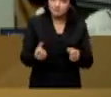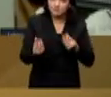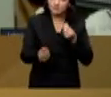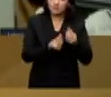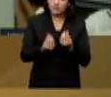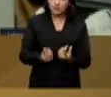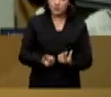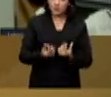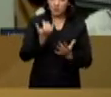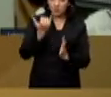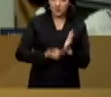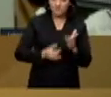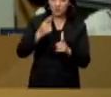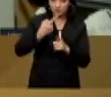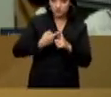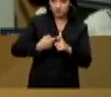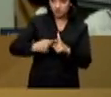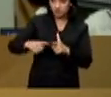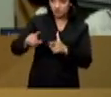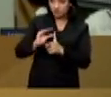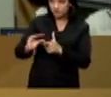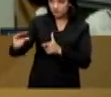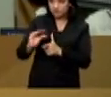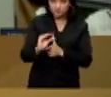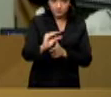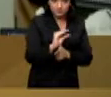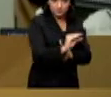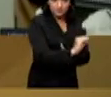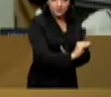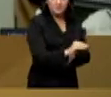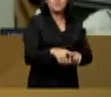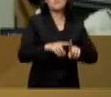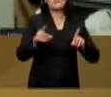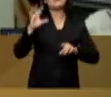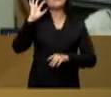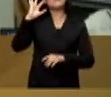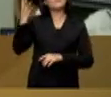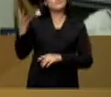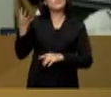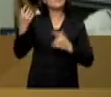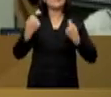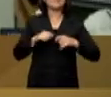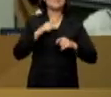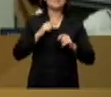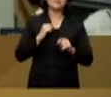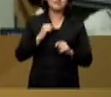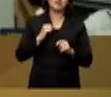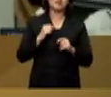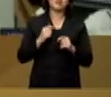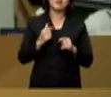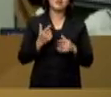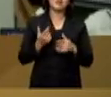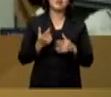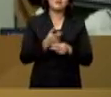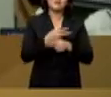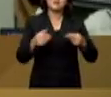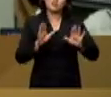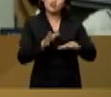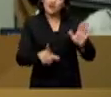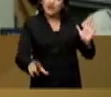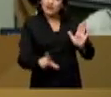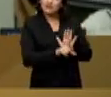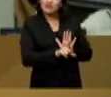da receita do imposto estadual uma disciplina exaustiva que, aliada às previsões já contidas na